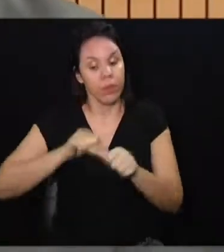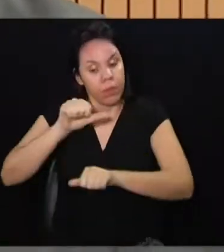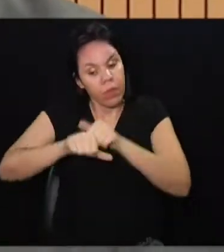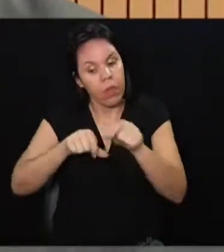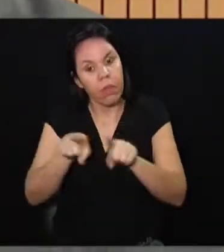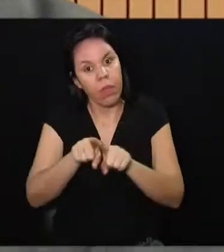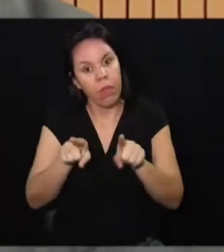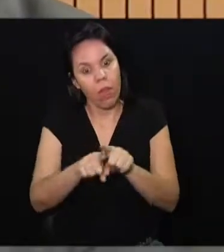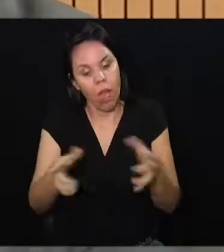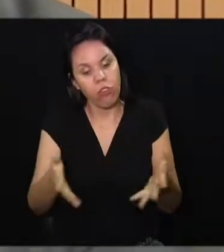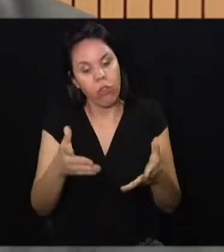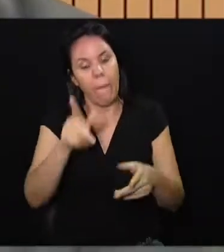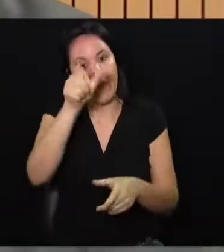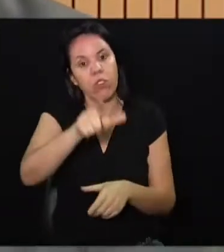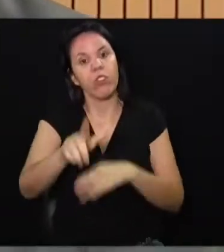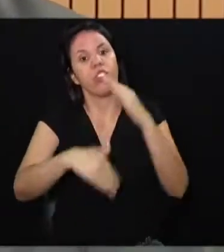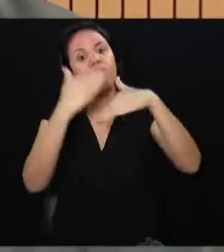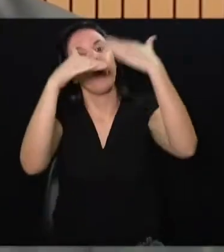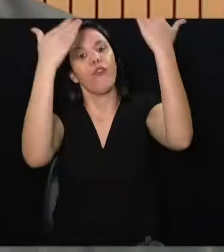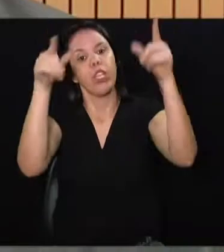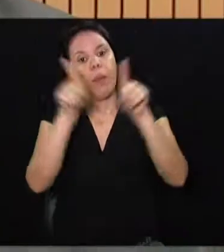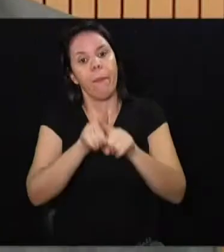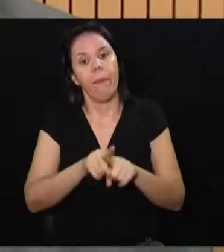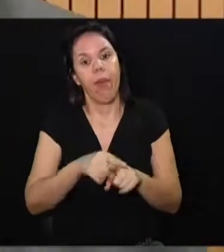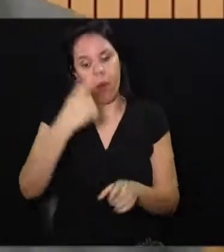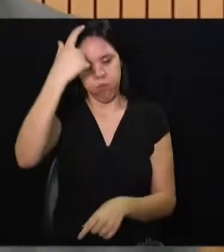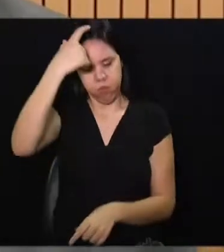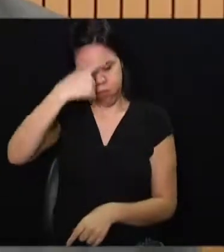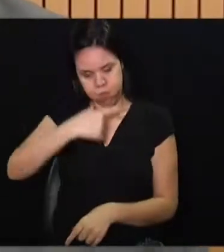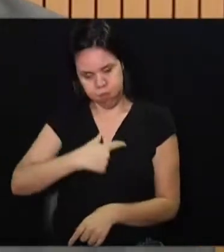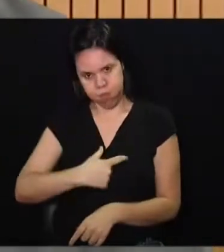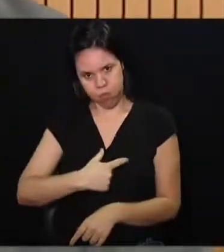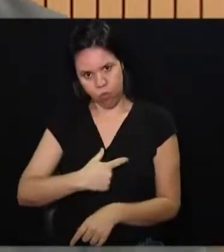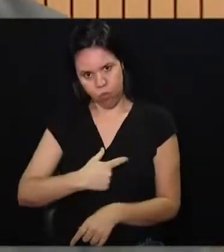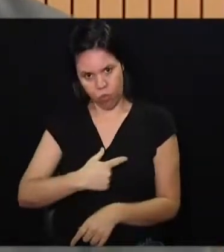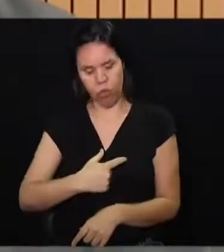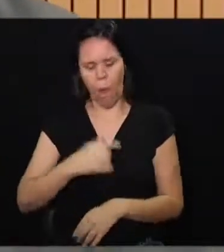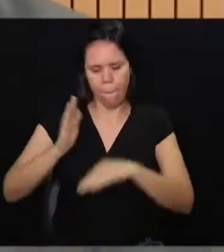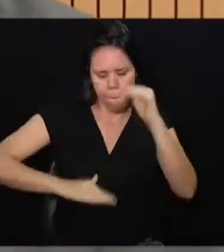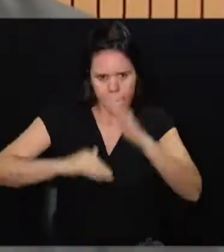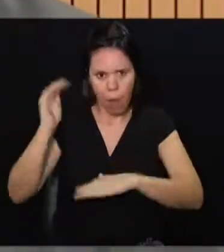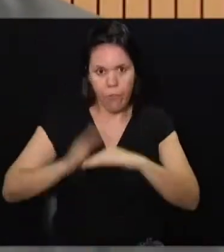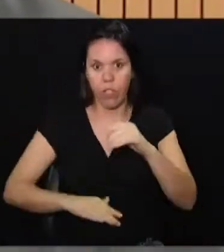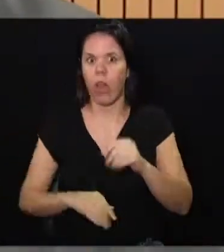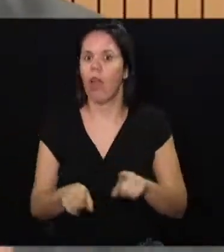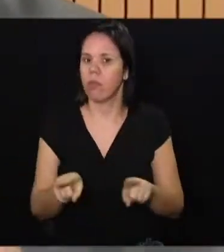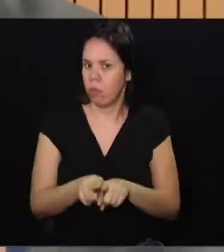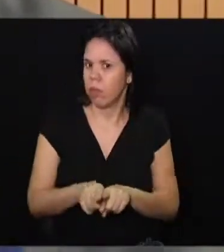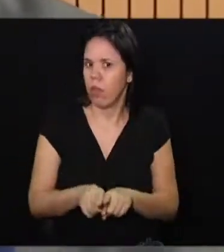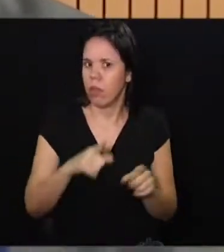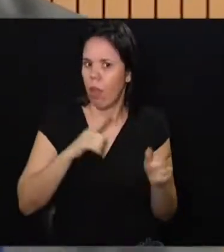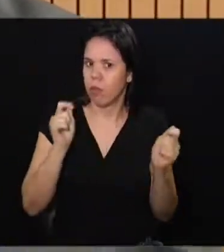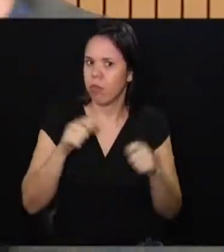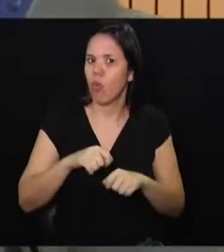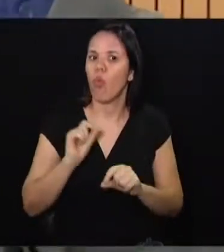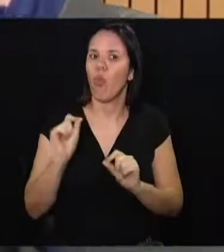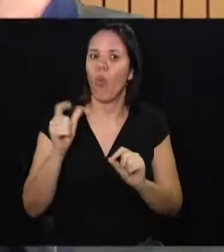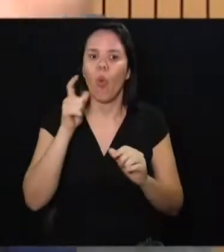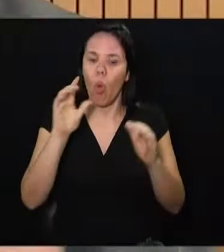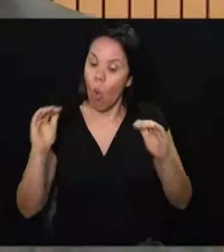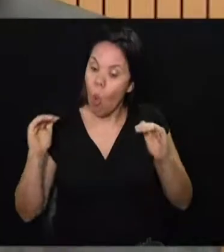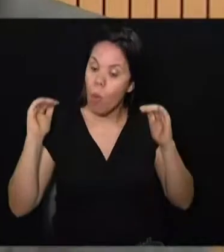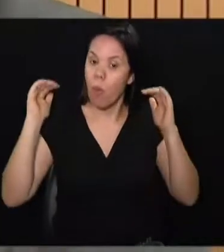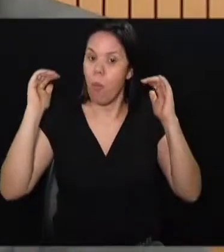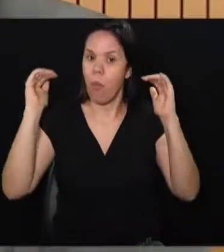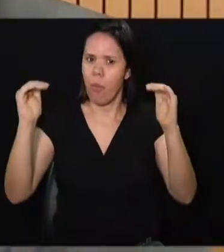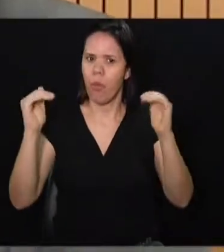ajudar com que ela se desenvolva, que ela trabalhe principalmente a parte pessoal e profissional. Então ela vai simplesmente aumentar a